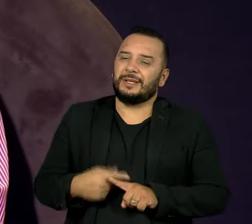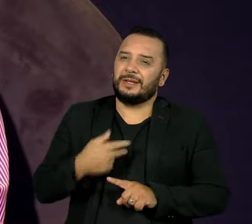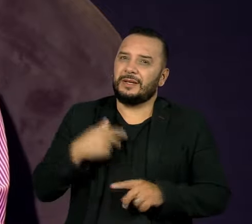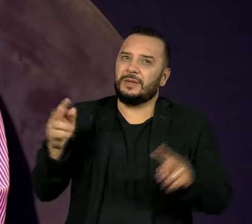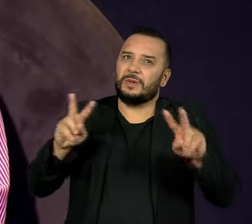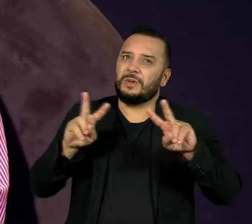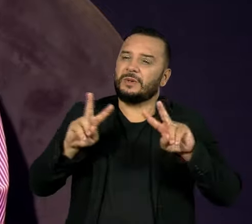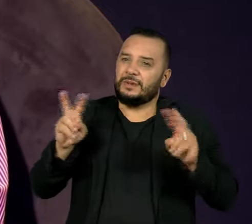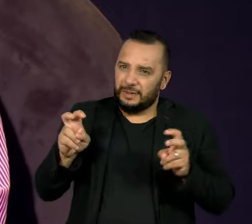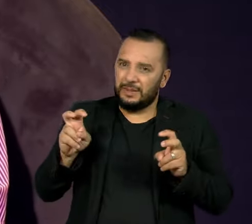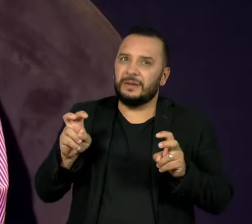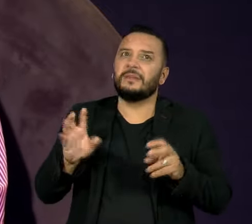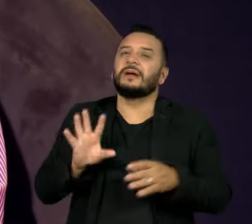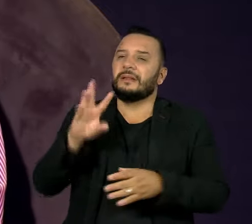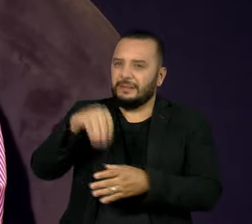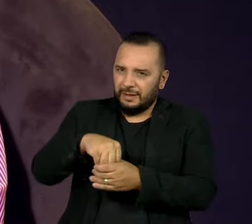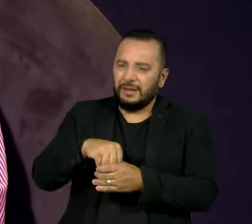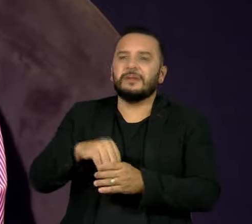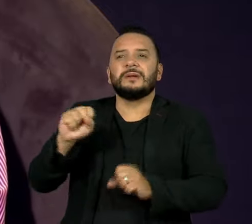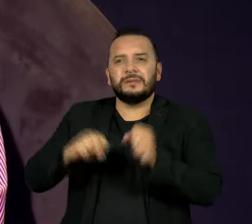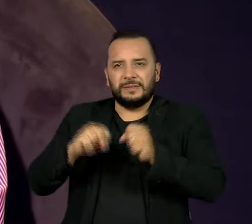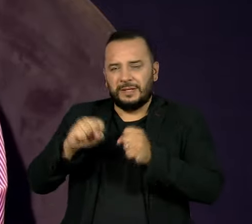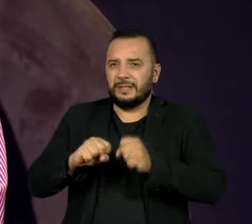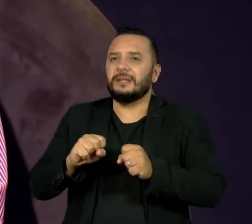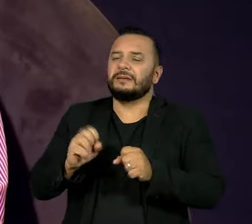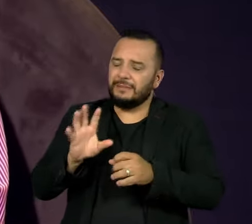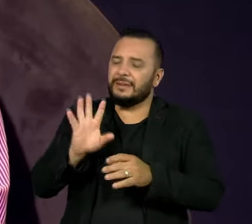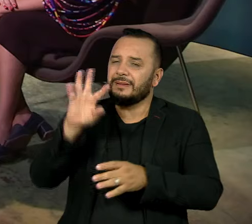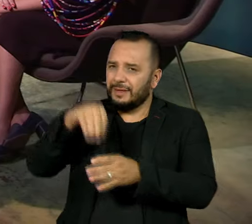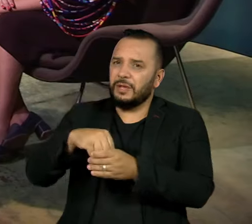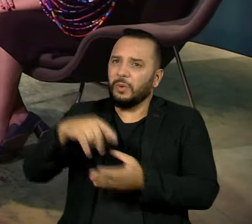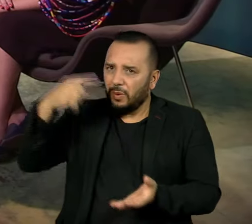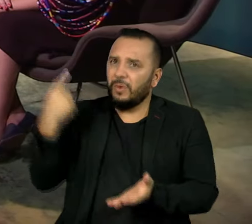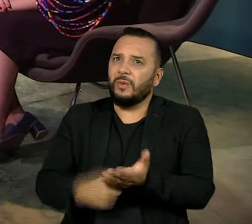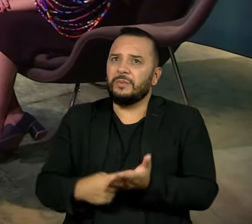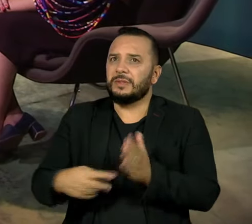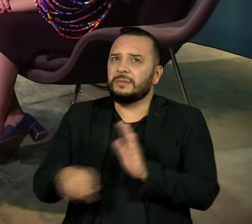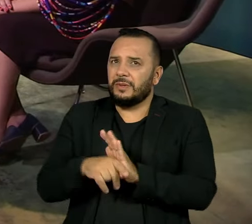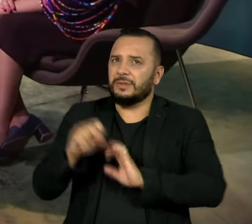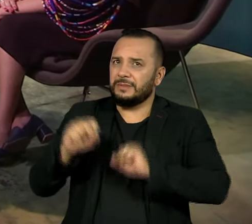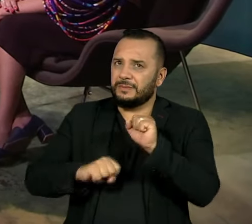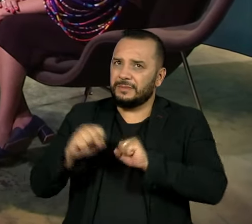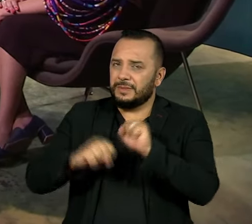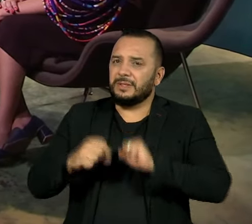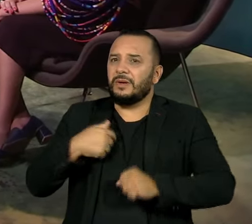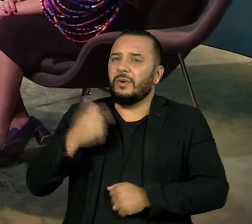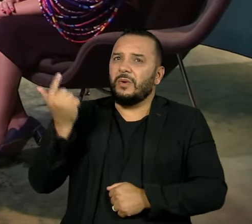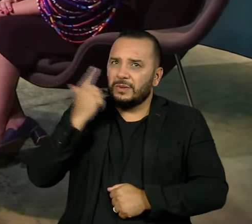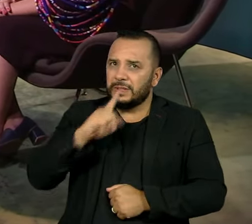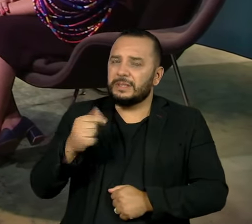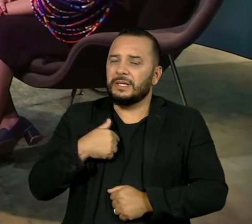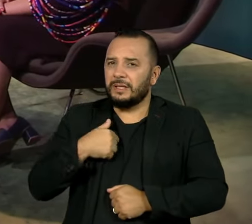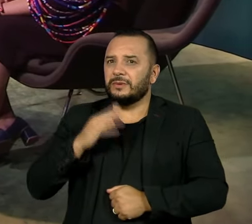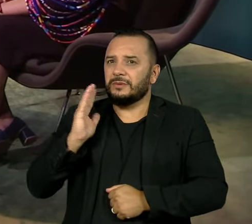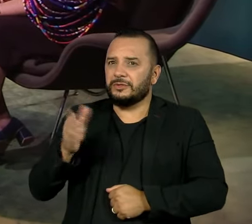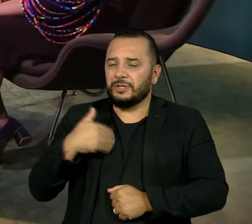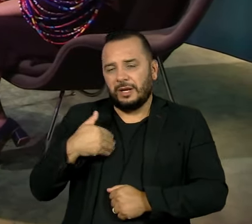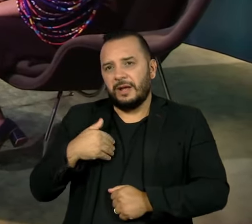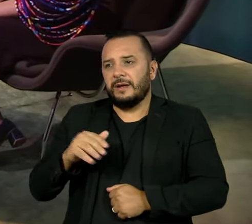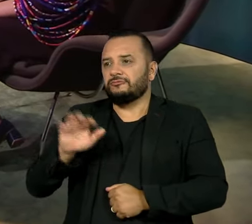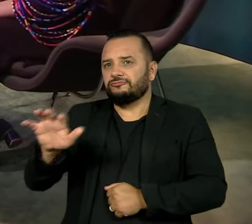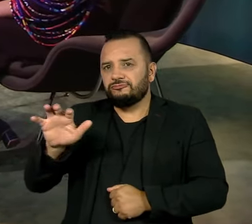tema dentro da nossa pauta, dentro da nossa agenda e consigo programar que as pessoas, os